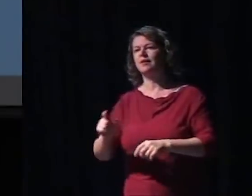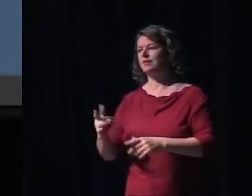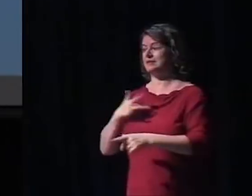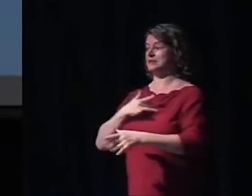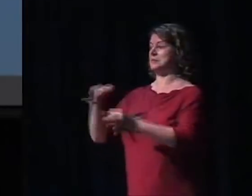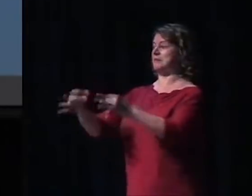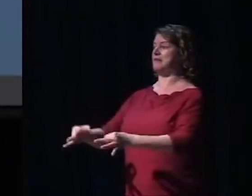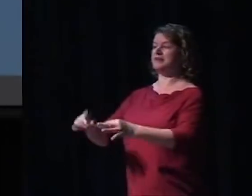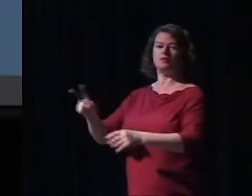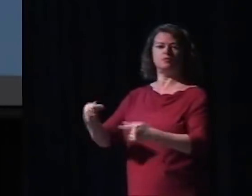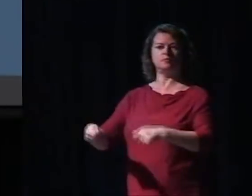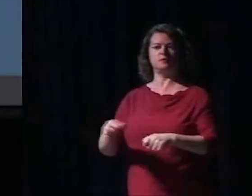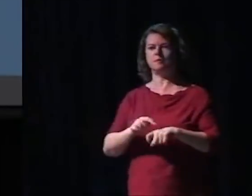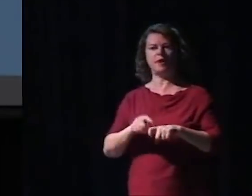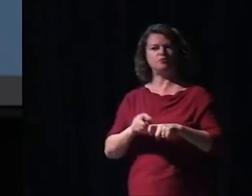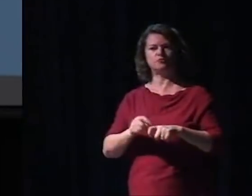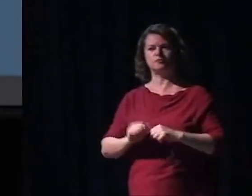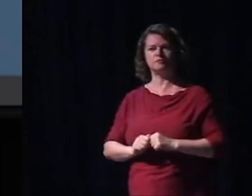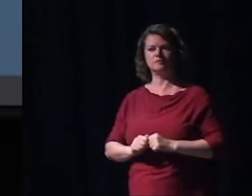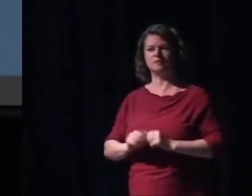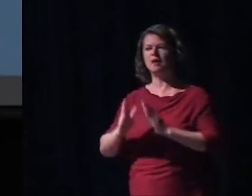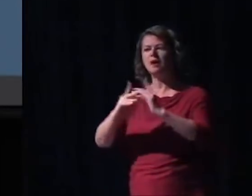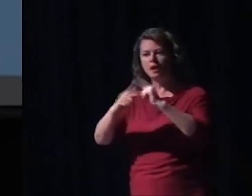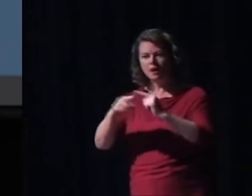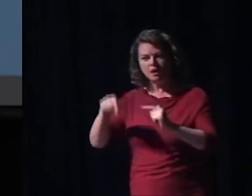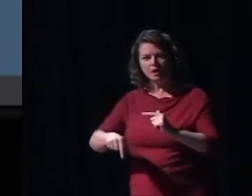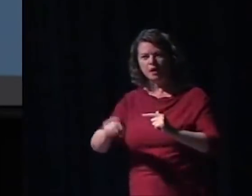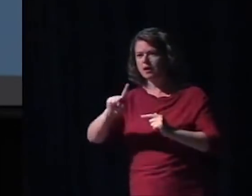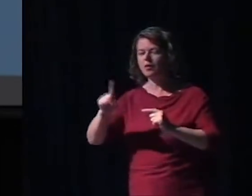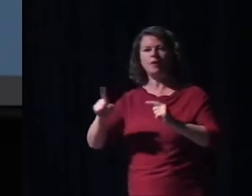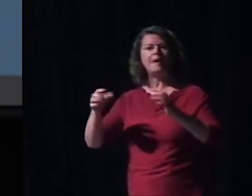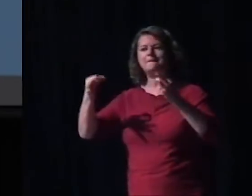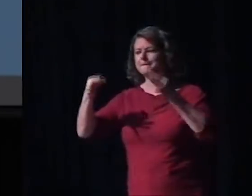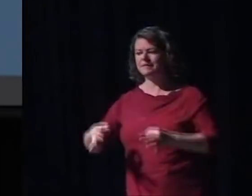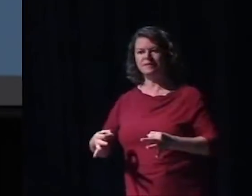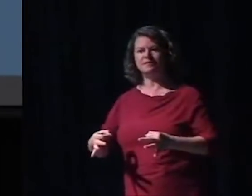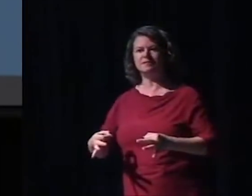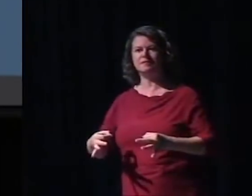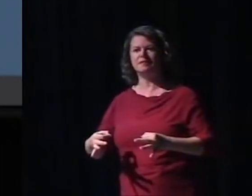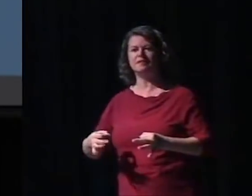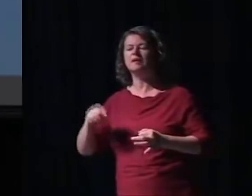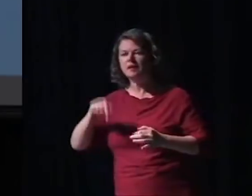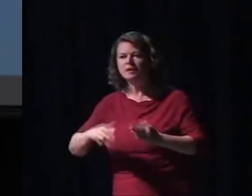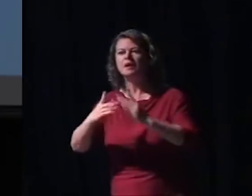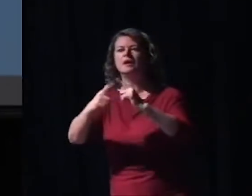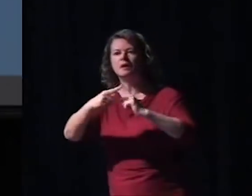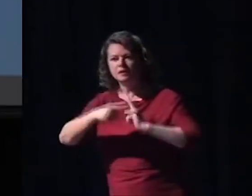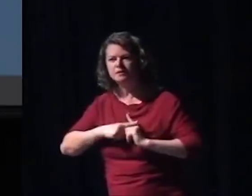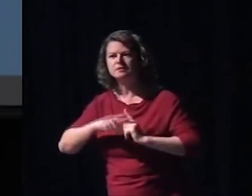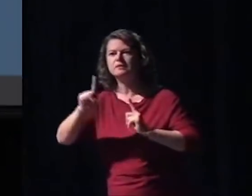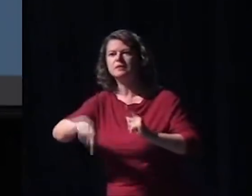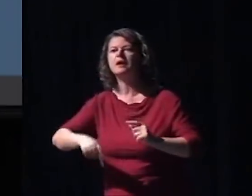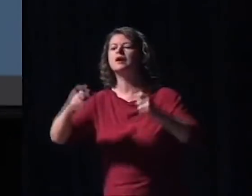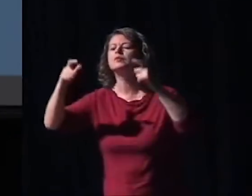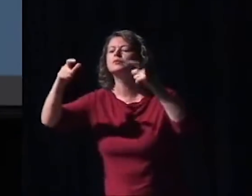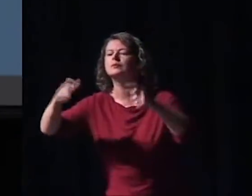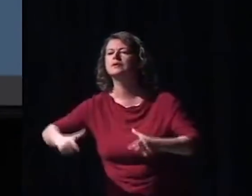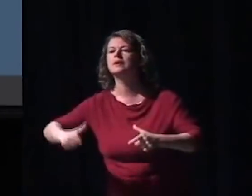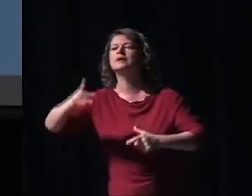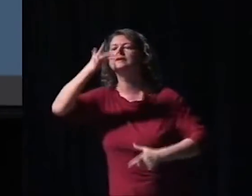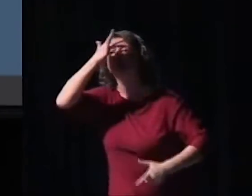de perfeitos, essa é uma igreja de arrependidos. É uma igreja de gente que já